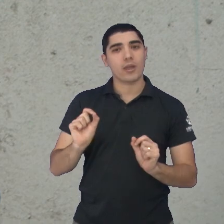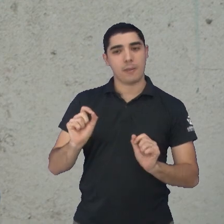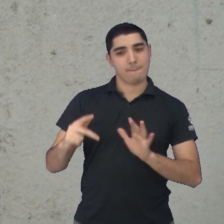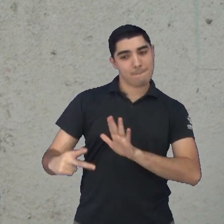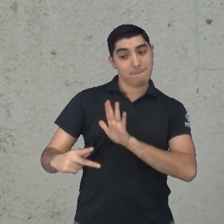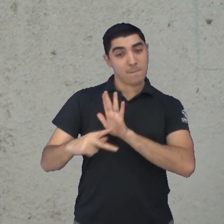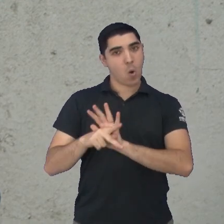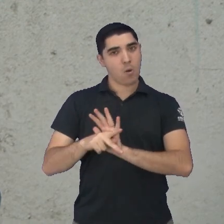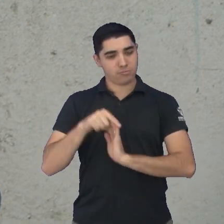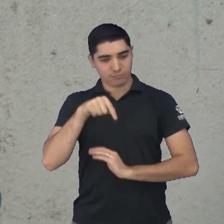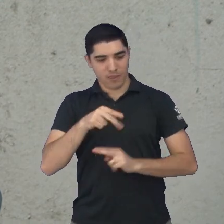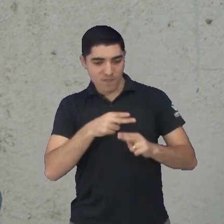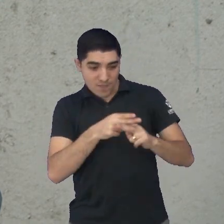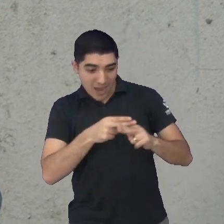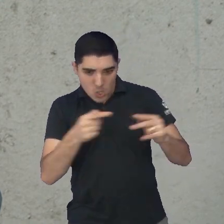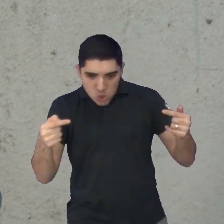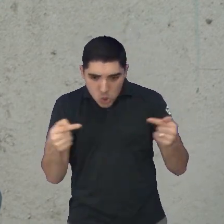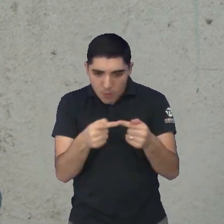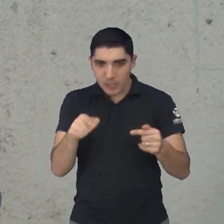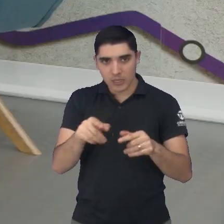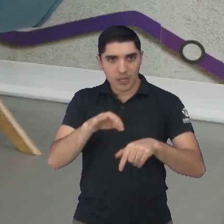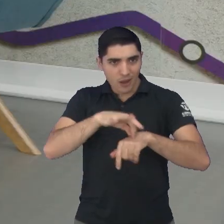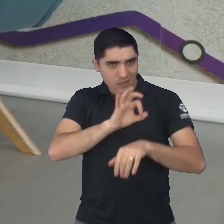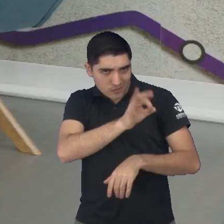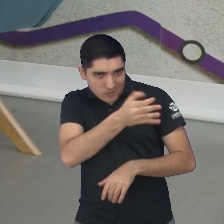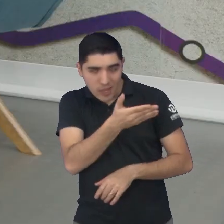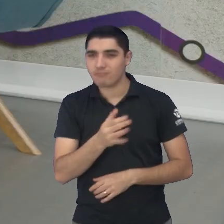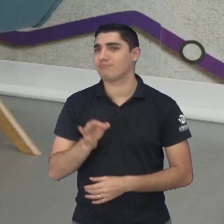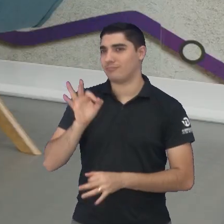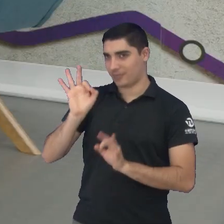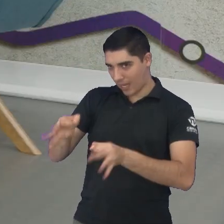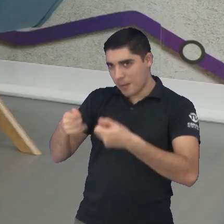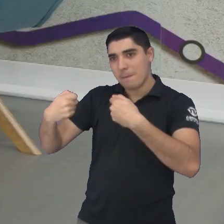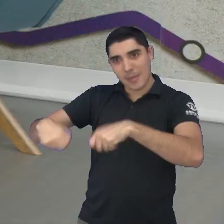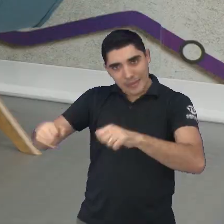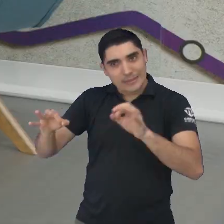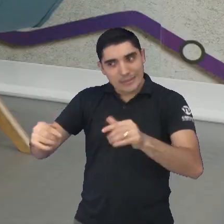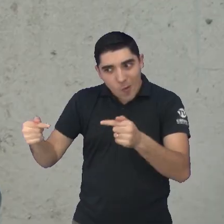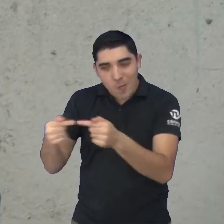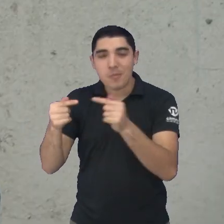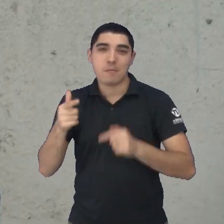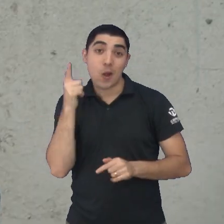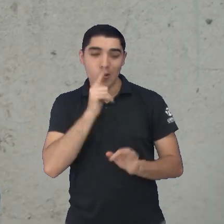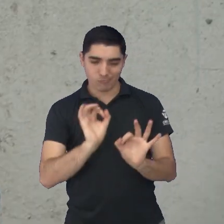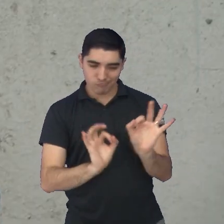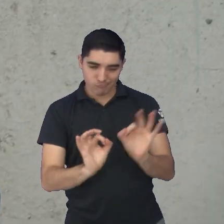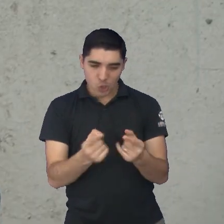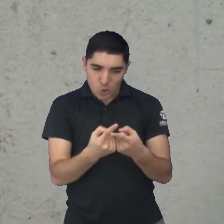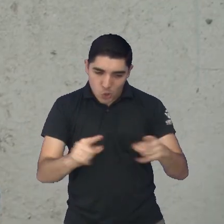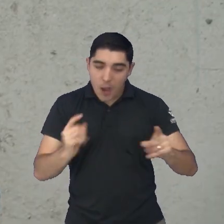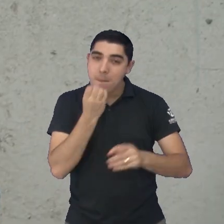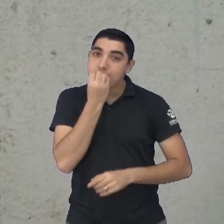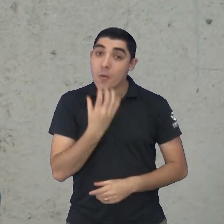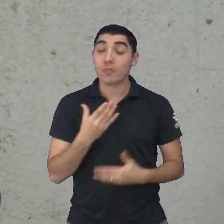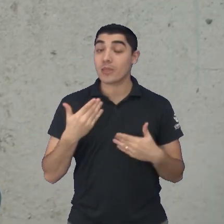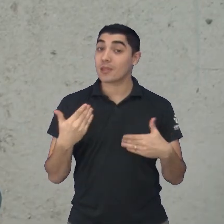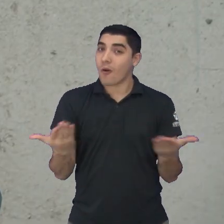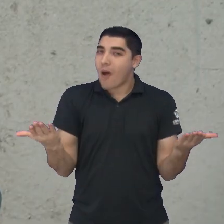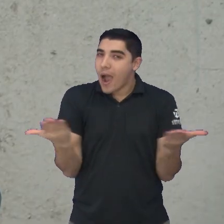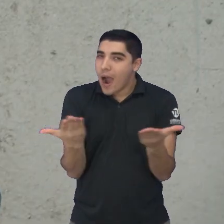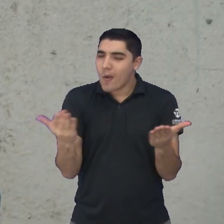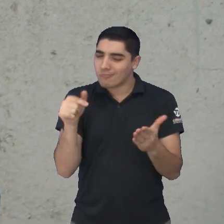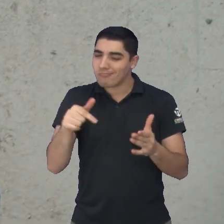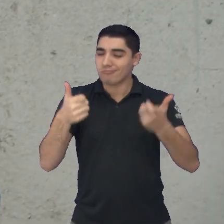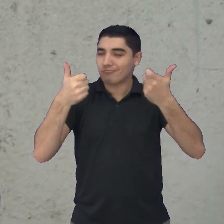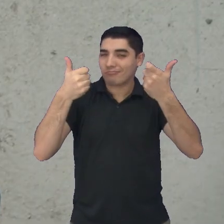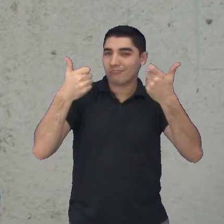para as atividades, né, Márcio? Como a gente está falando, precisa ser ótimas para a gente fazer um bom churrasco, né? Então, a gente vai falar exatamente desse